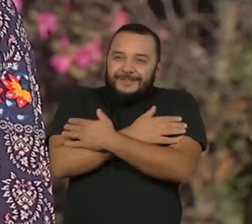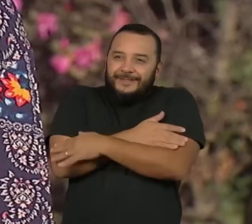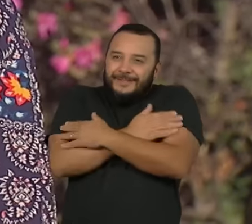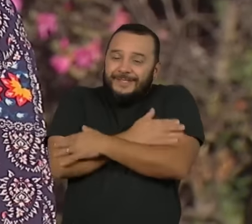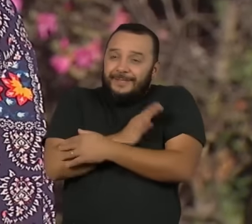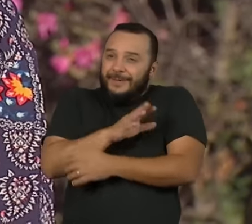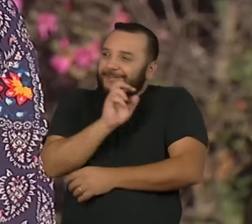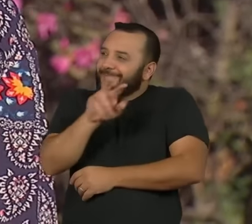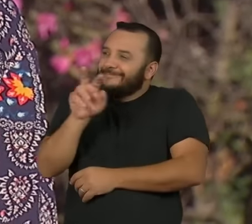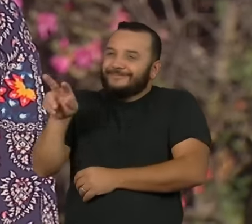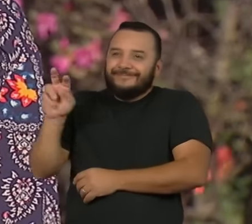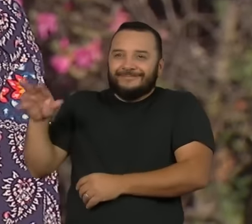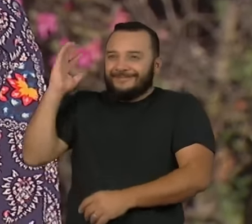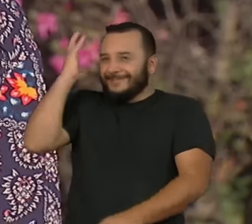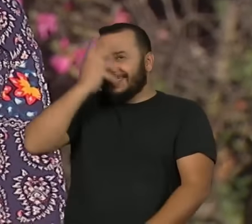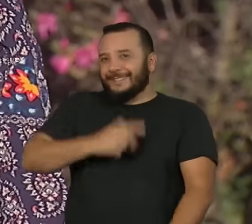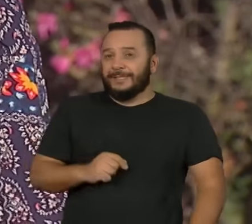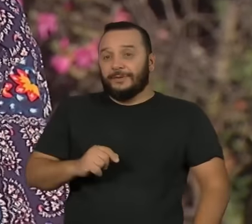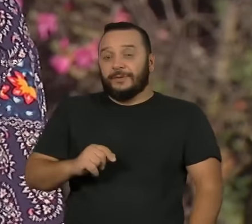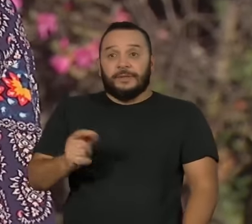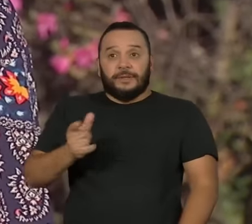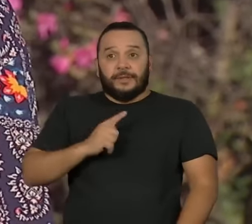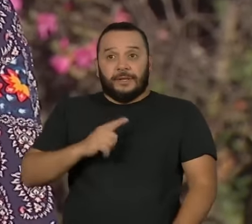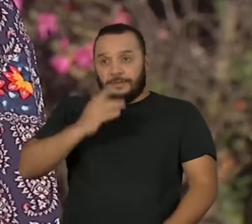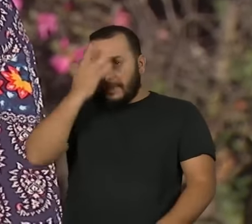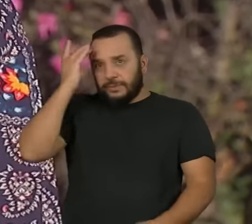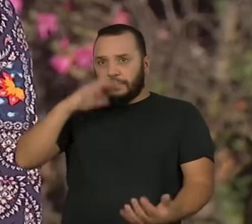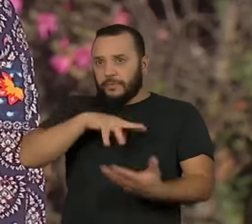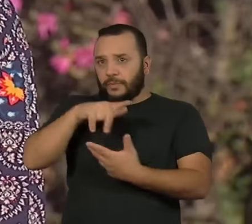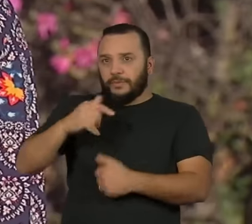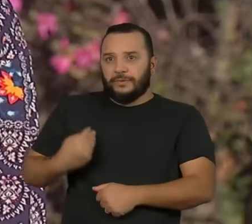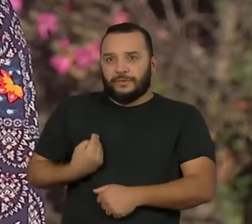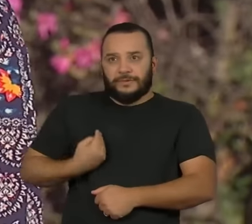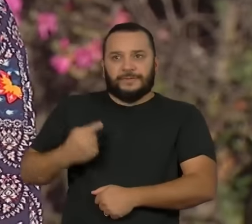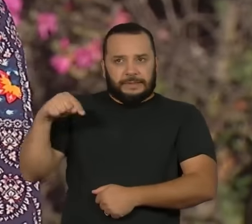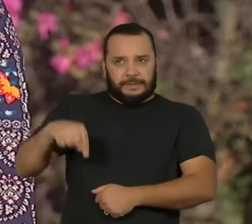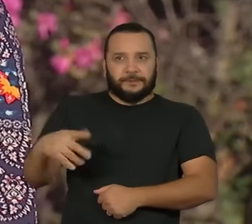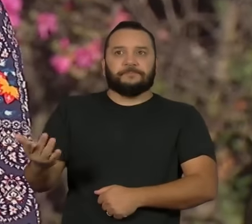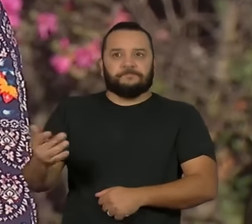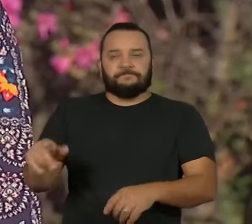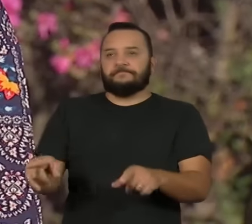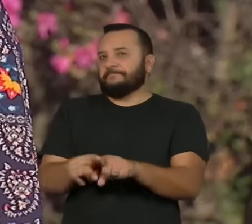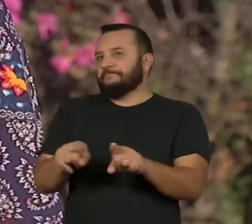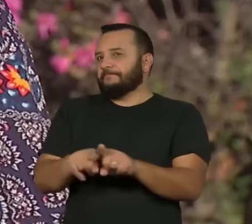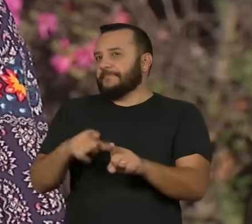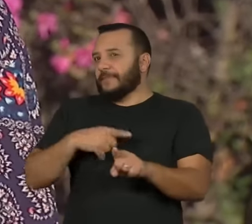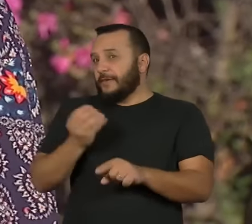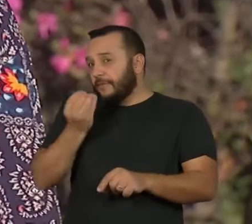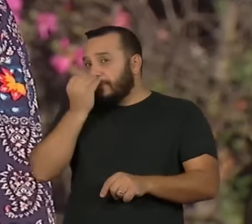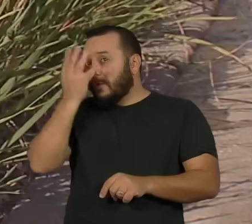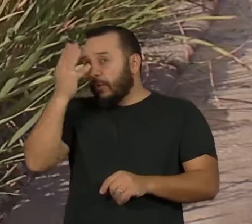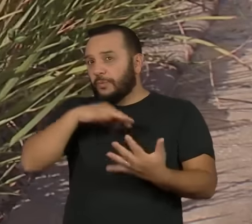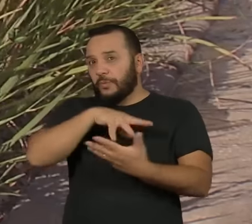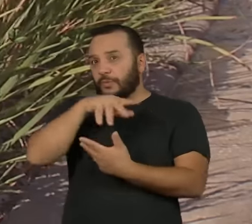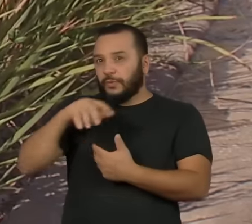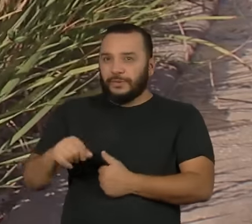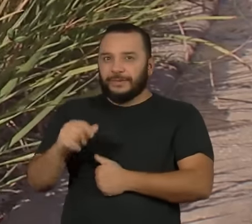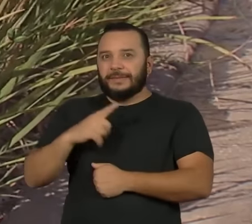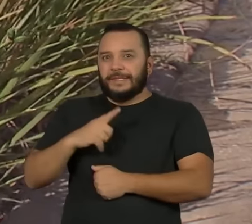porque assim como tem gente do mundo inteiro aqui nessa cidade, também tem flores do mundo inteiro.